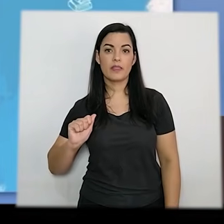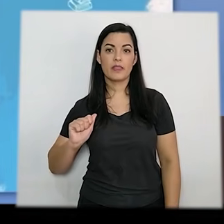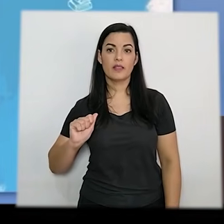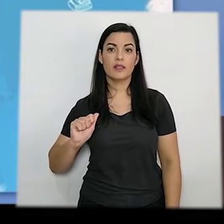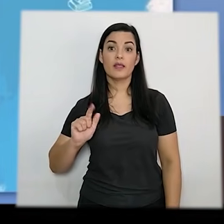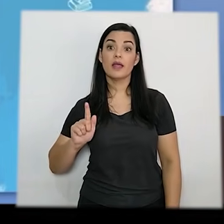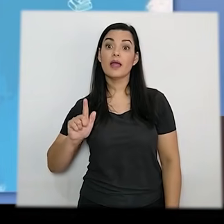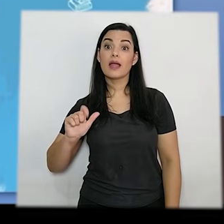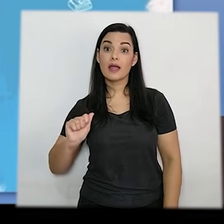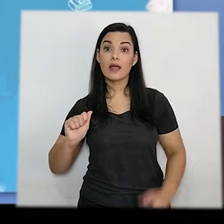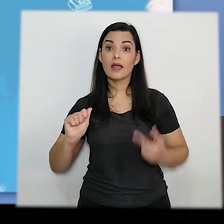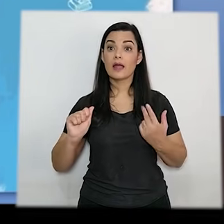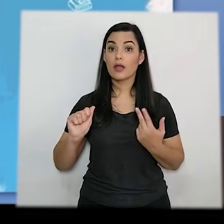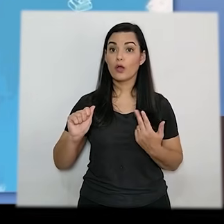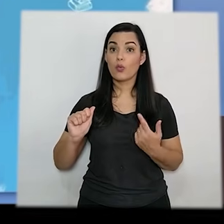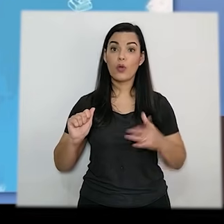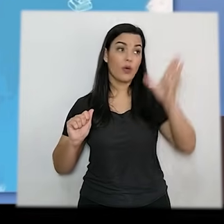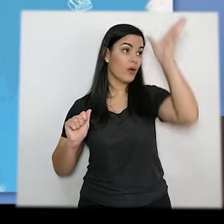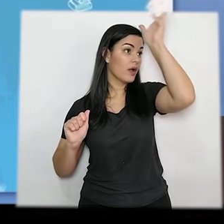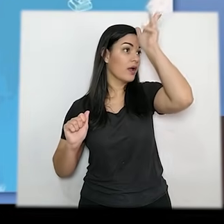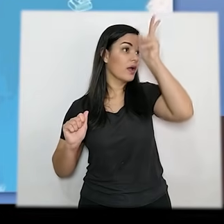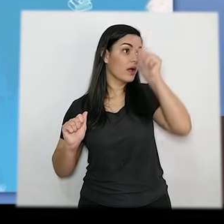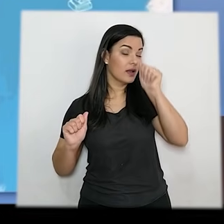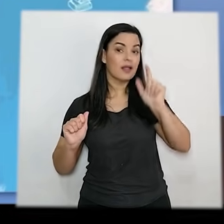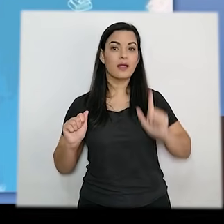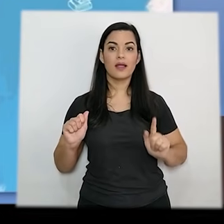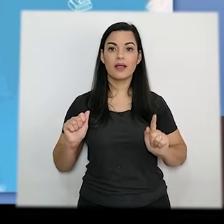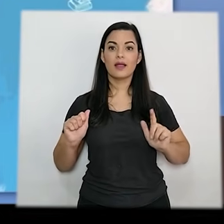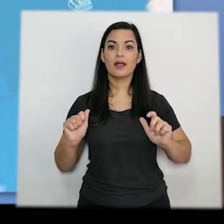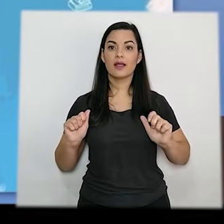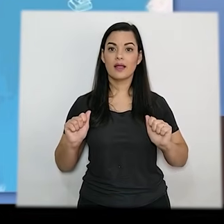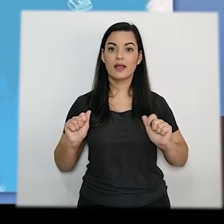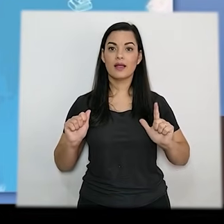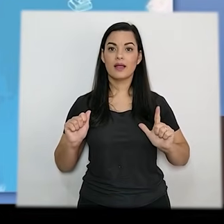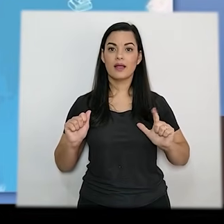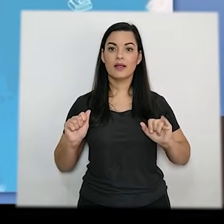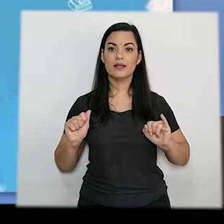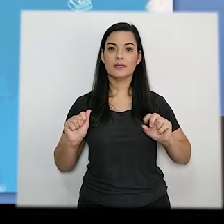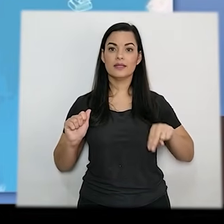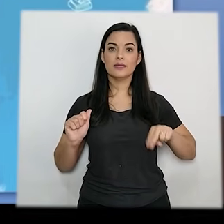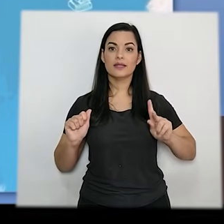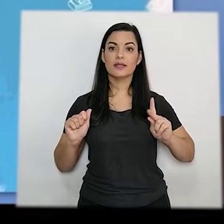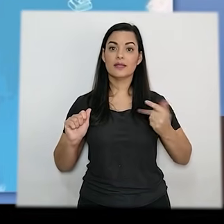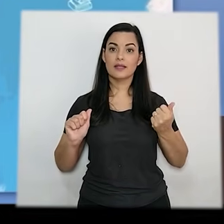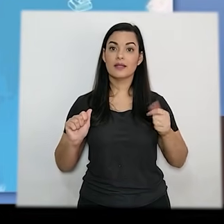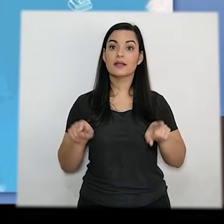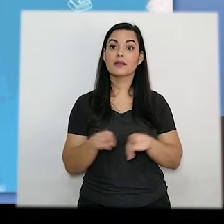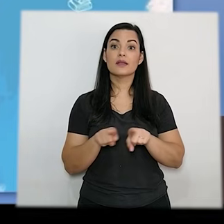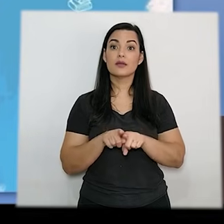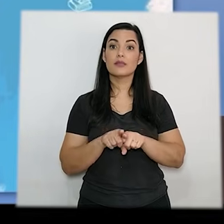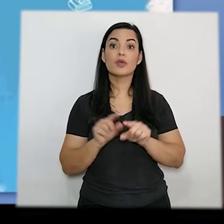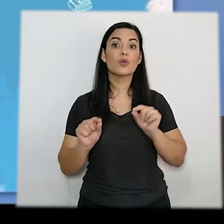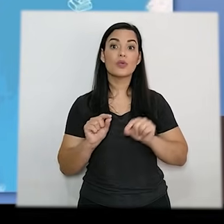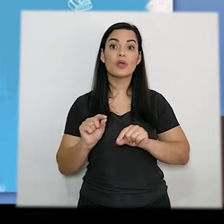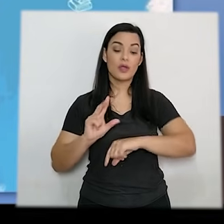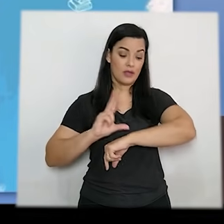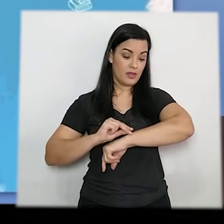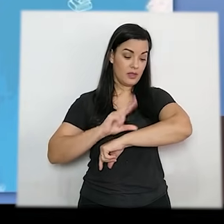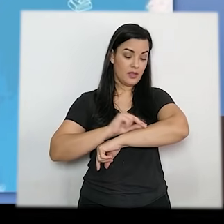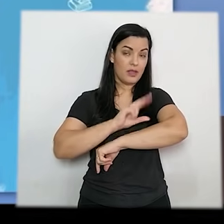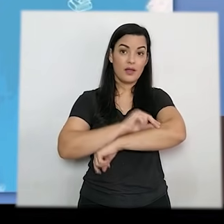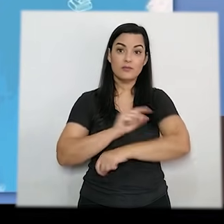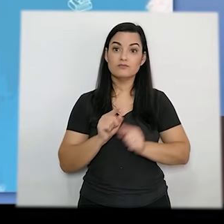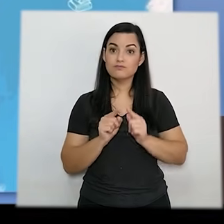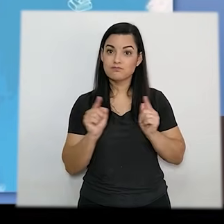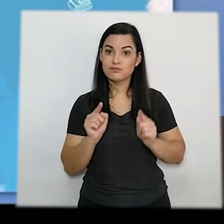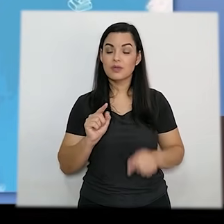da galinha e do gafanhoto também. Então, nessa coluna aqui, eu